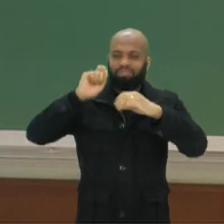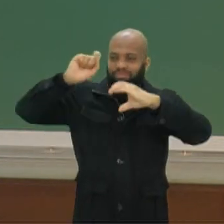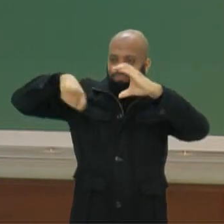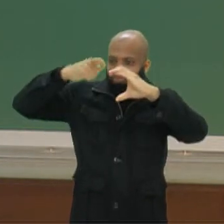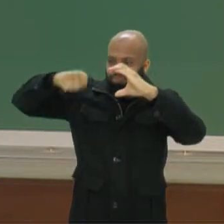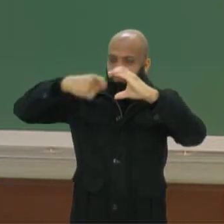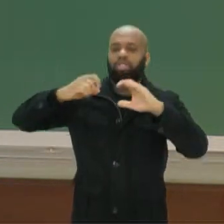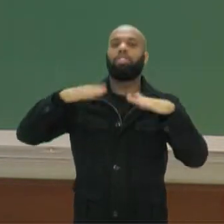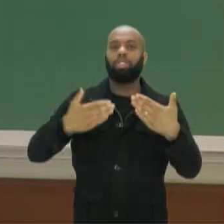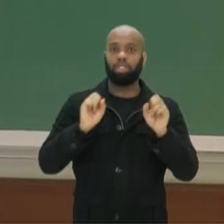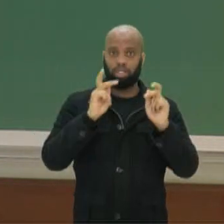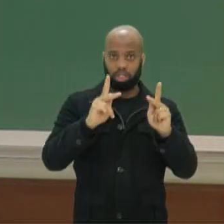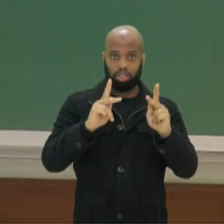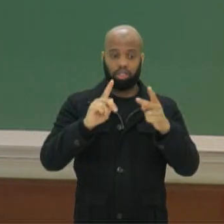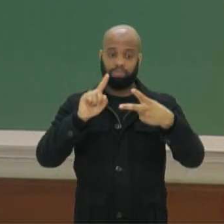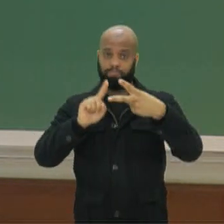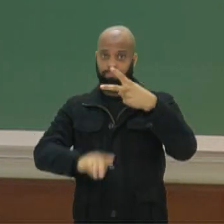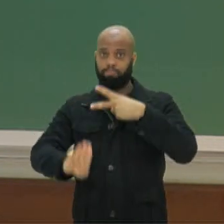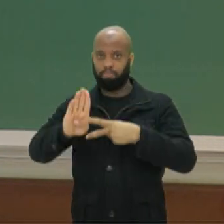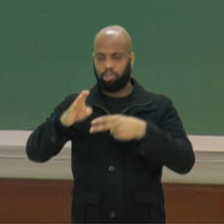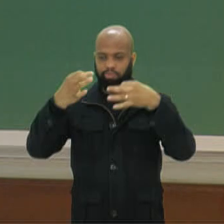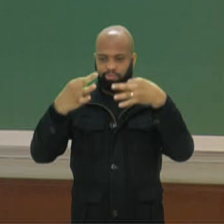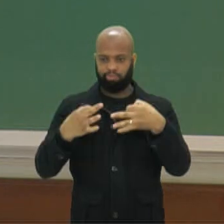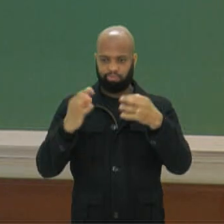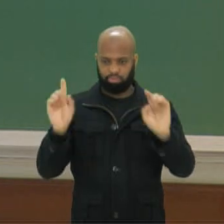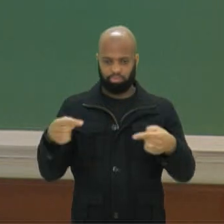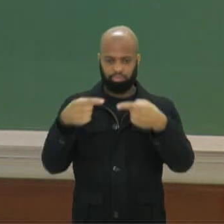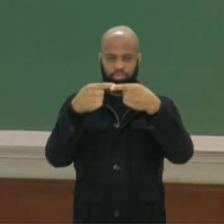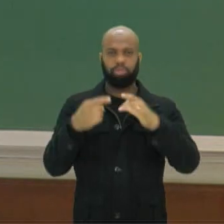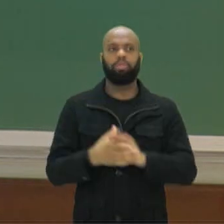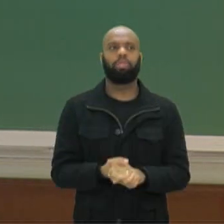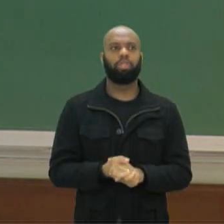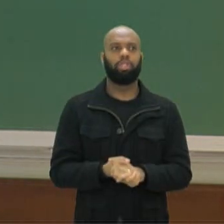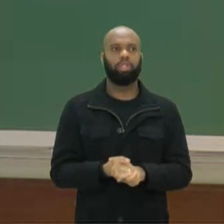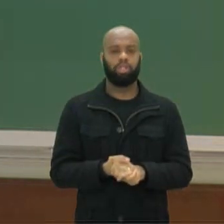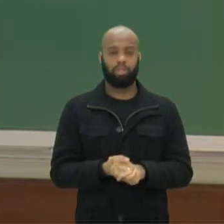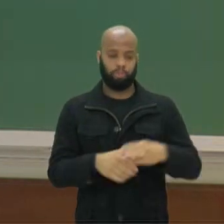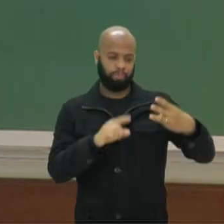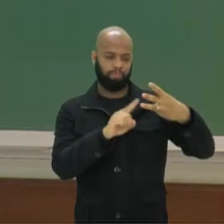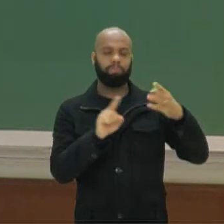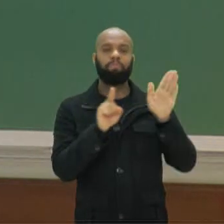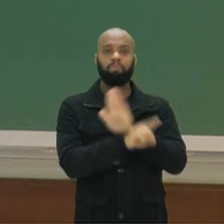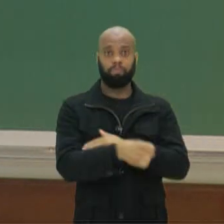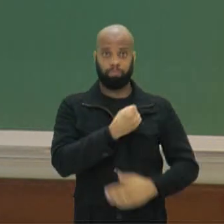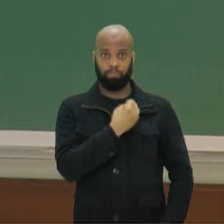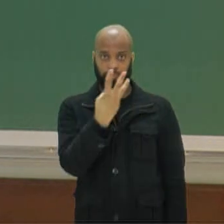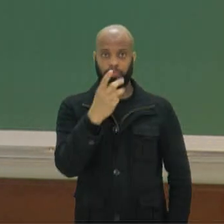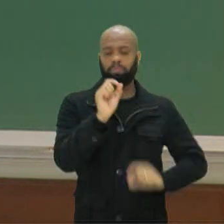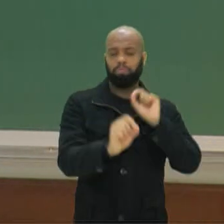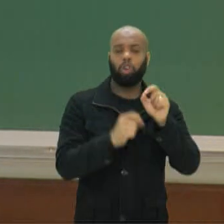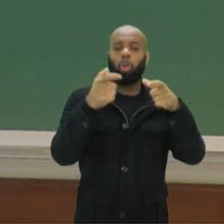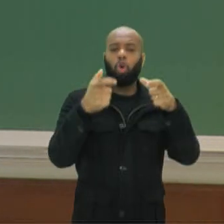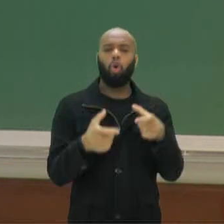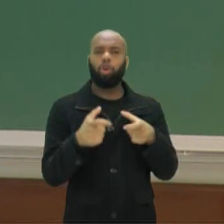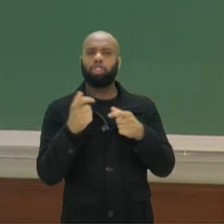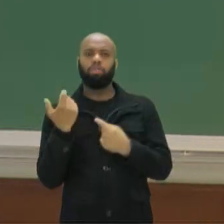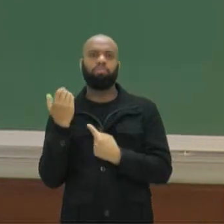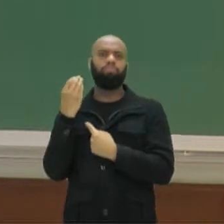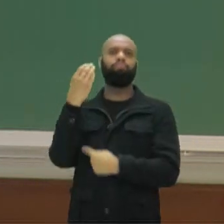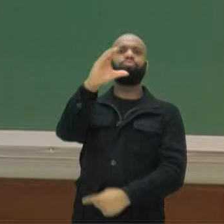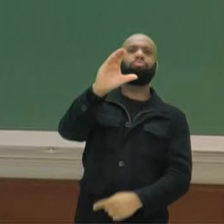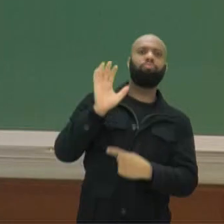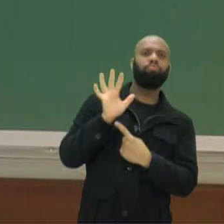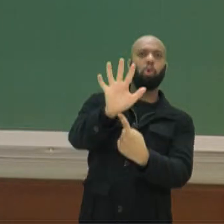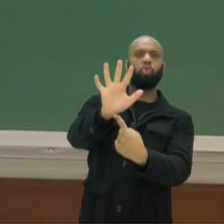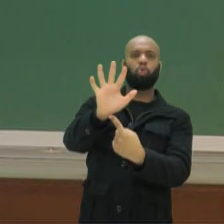Beleza? Então, acho que a letra B seria a mais apropriada. E a número 3, eu estava perguntando aonde que passou o primeiro filme brasileiro,